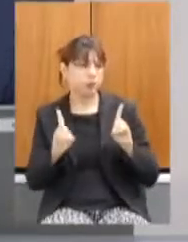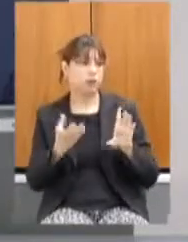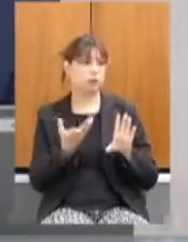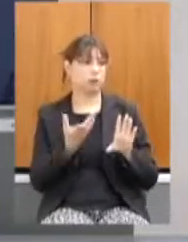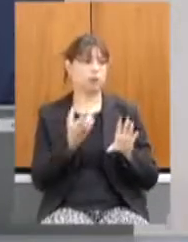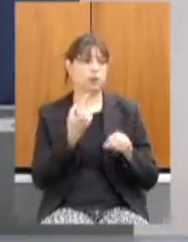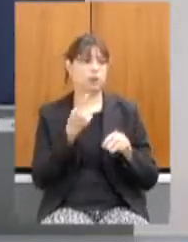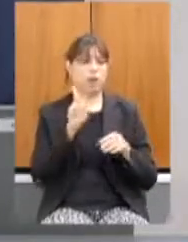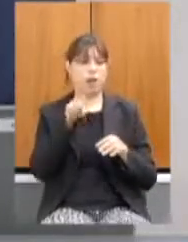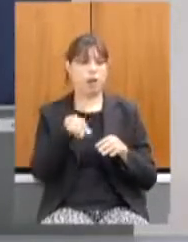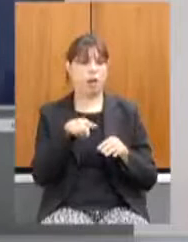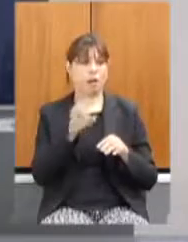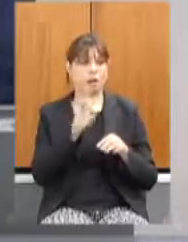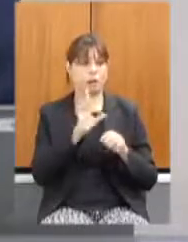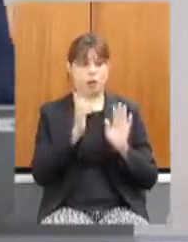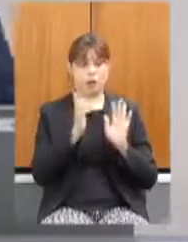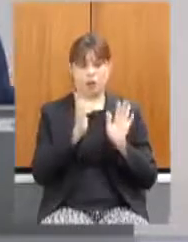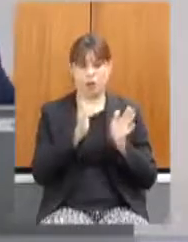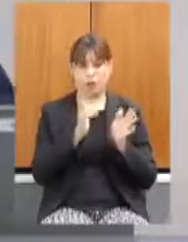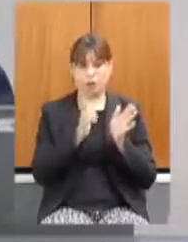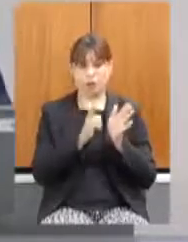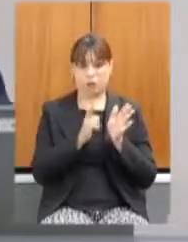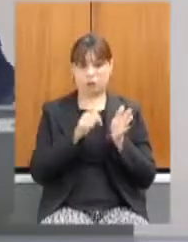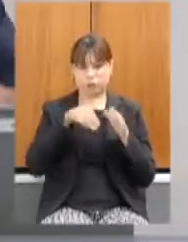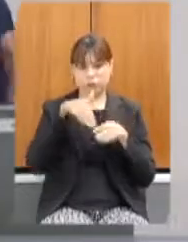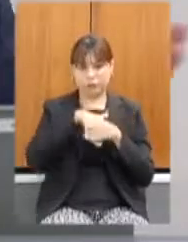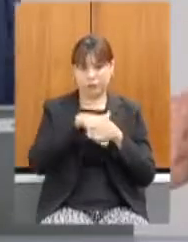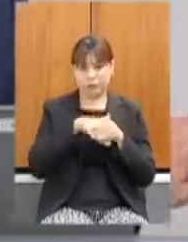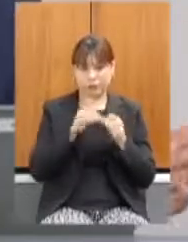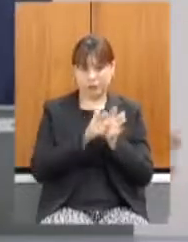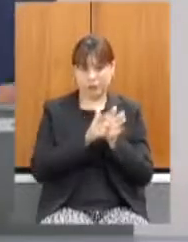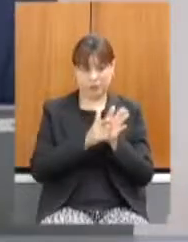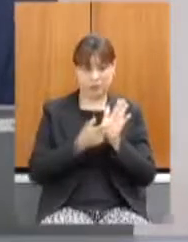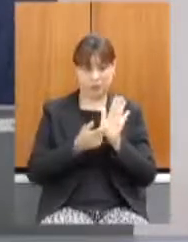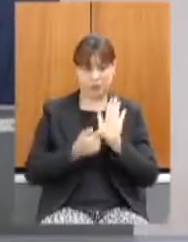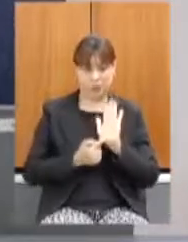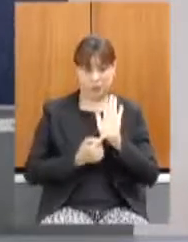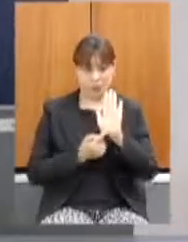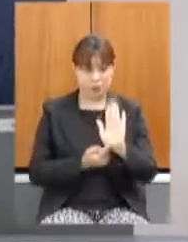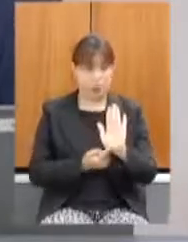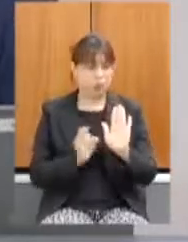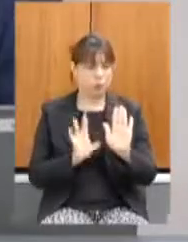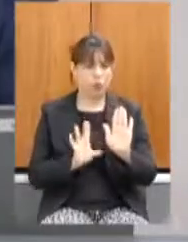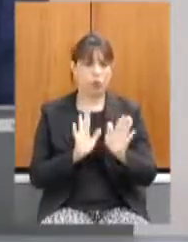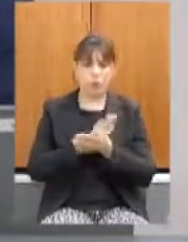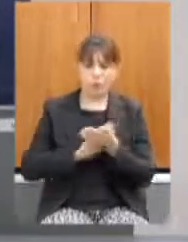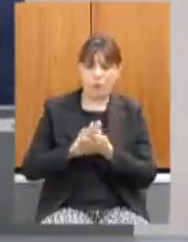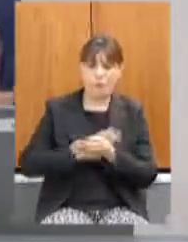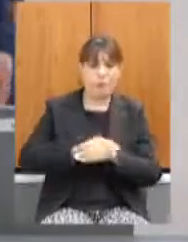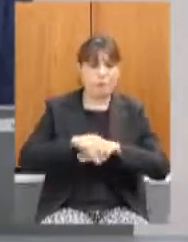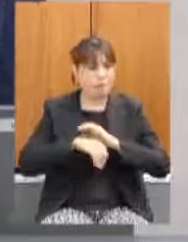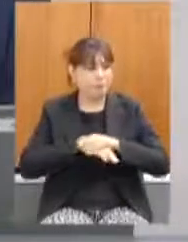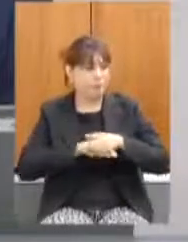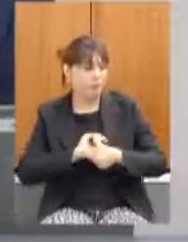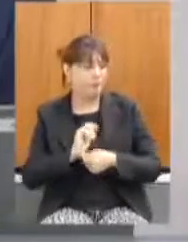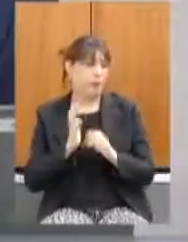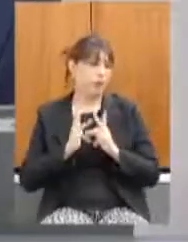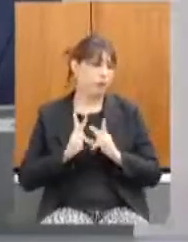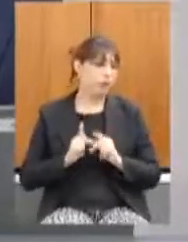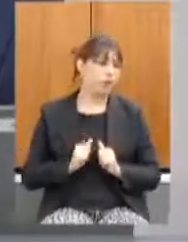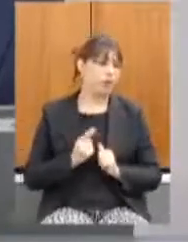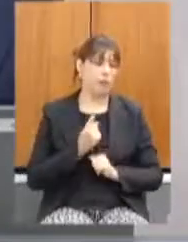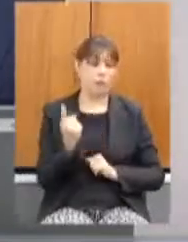título contra uma distanciamento de 1,5 você higienizar as mãos votava votava higienizar a